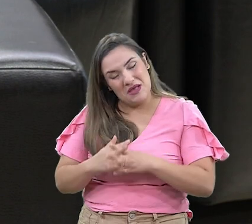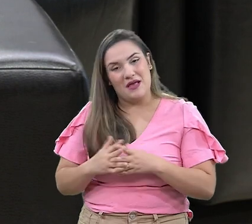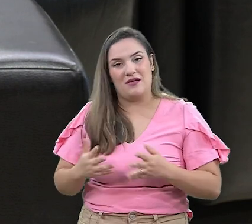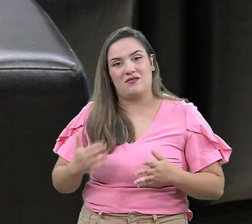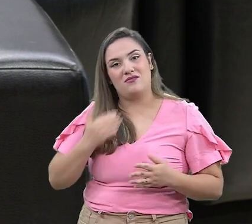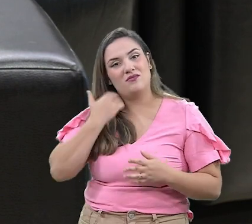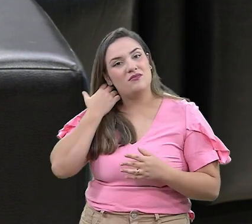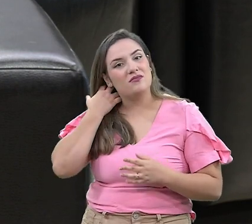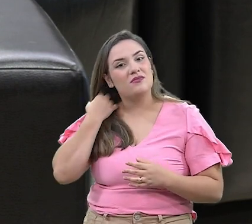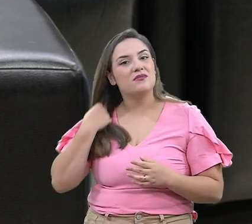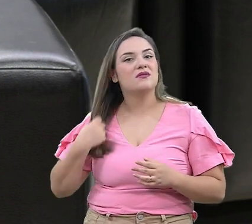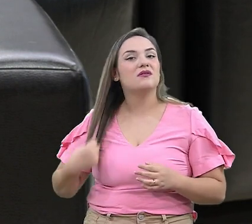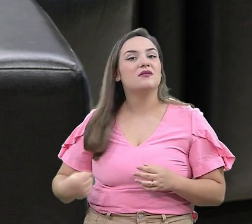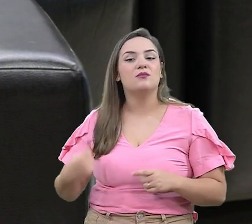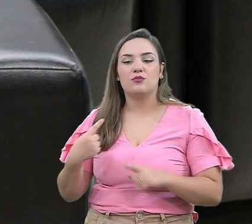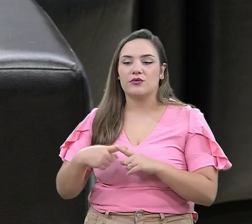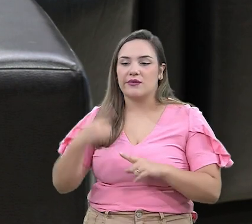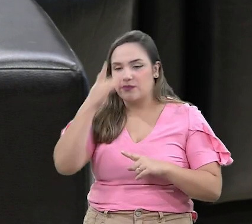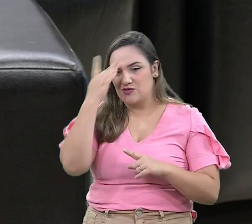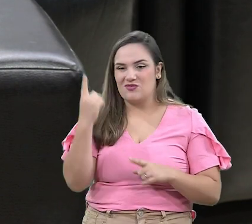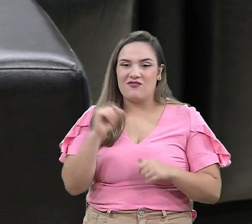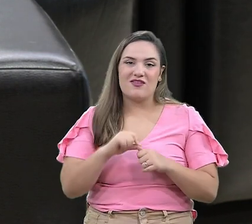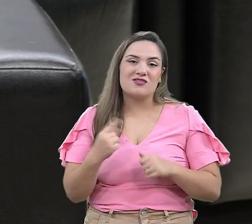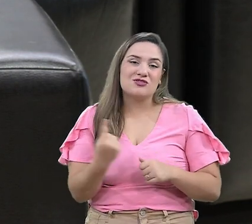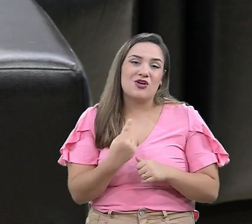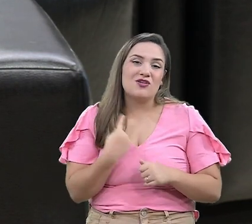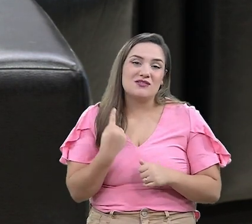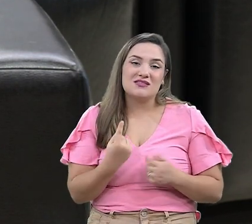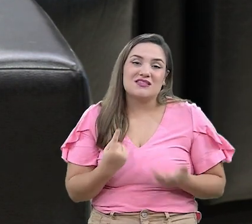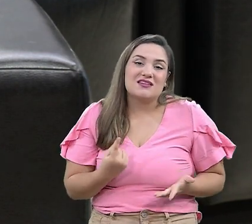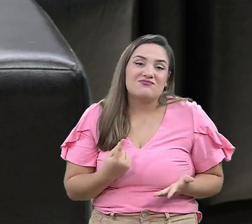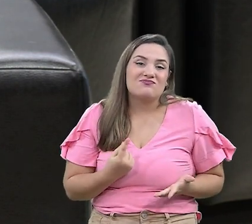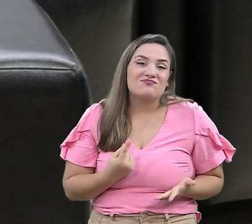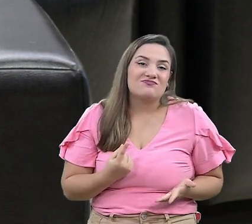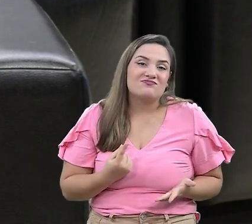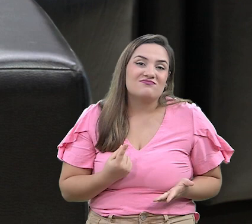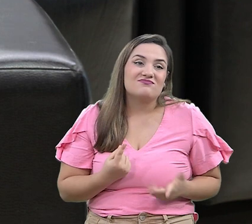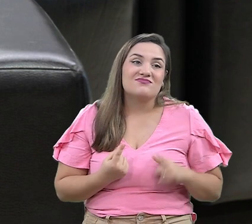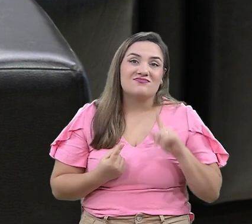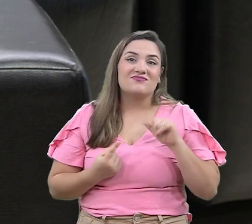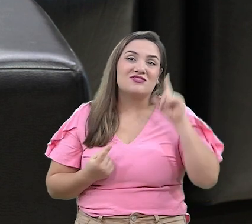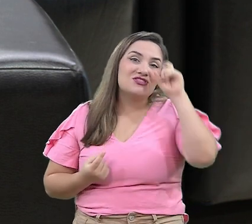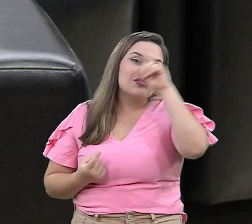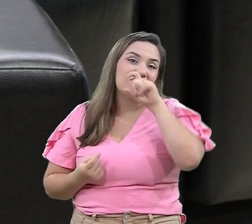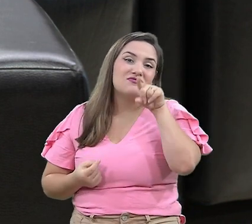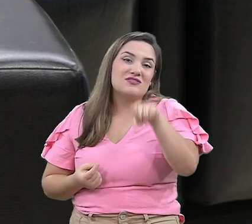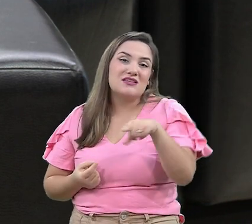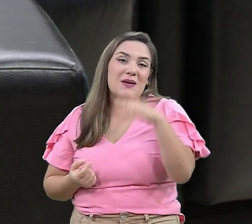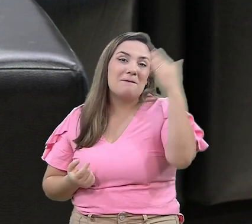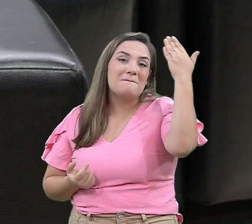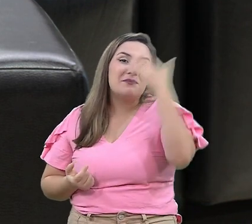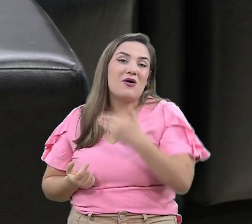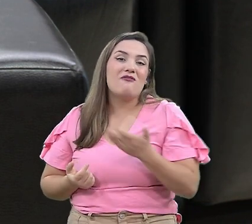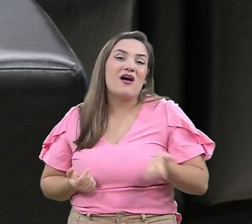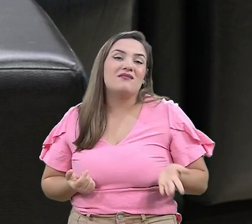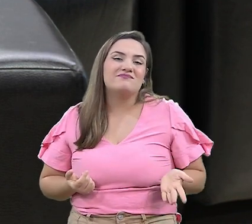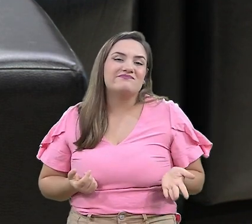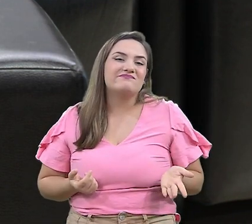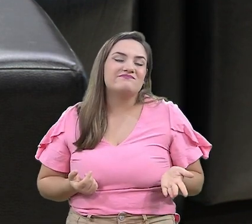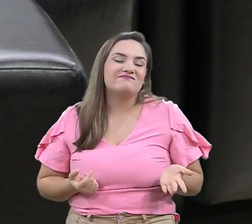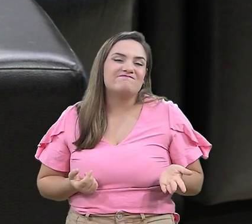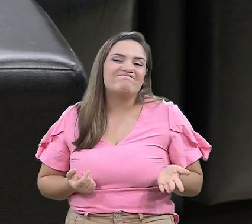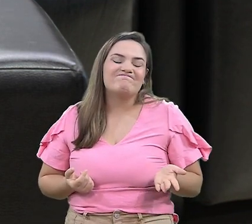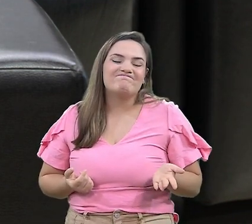é praticado na presença de outras pessoas, né? Então, é um pouco difícil de você